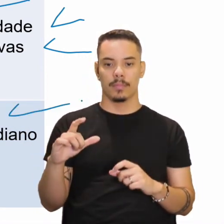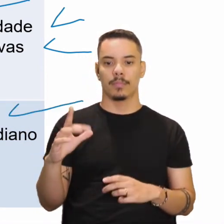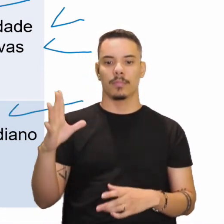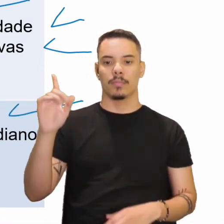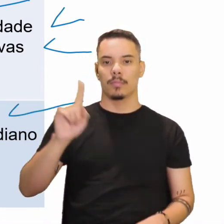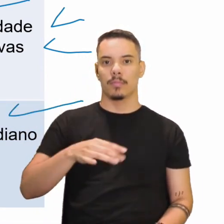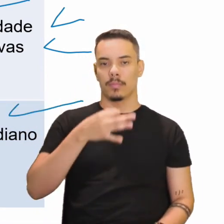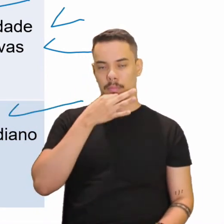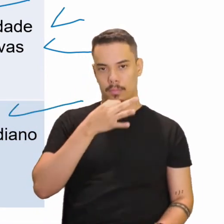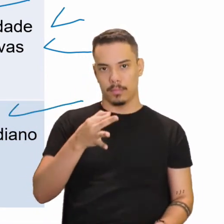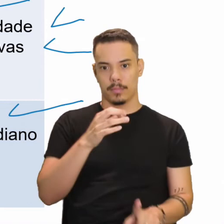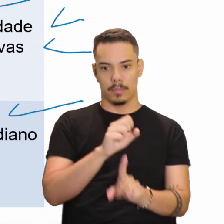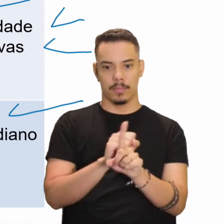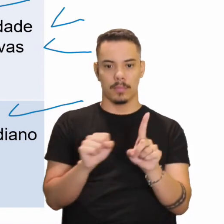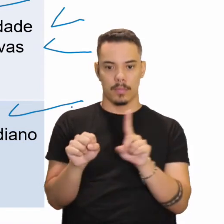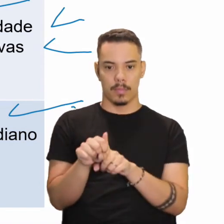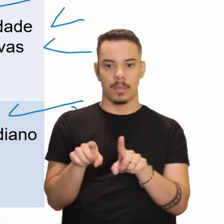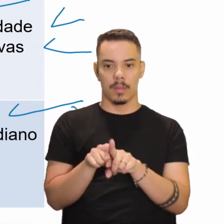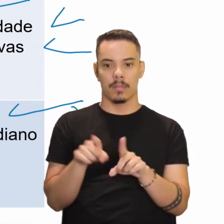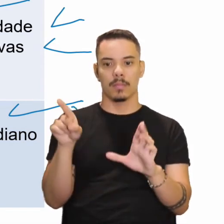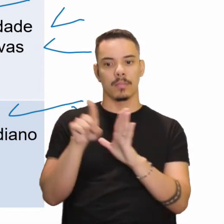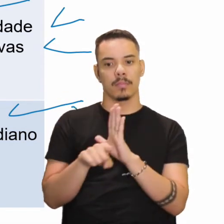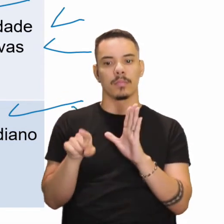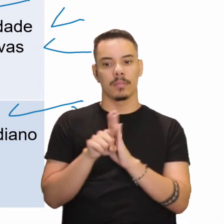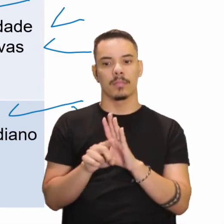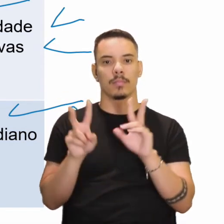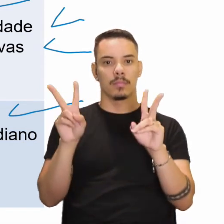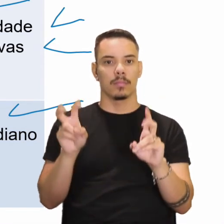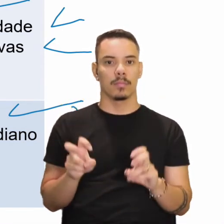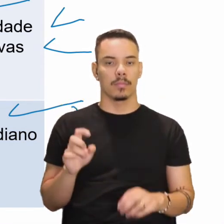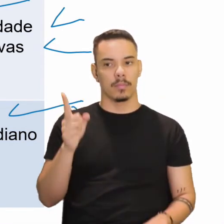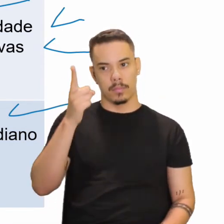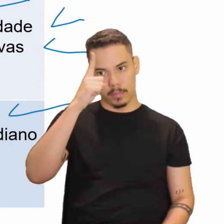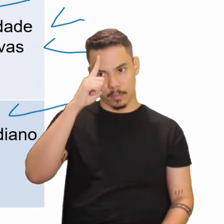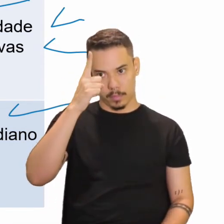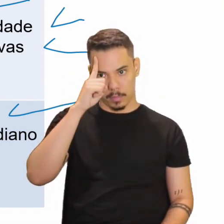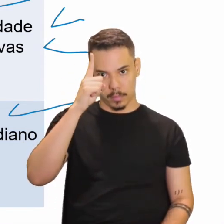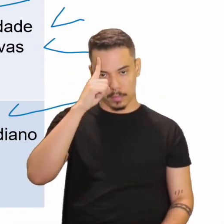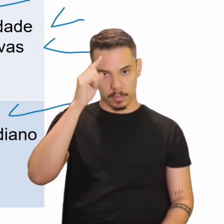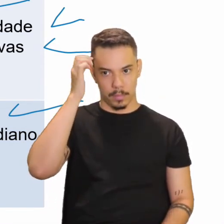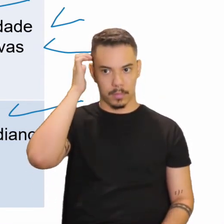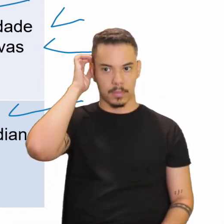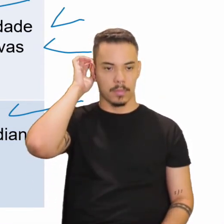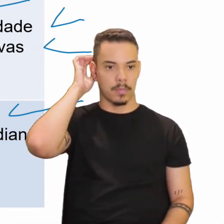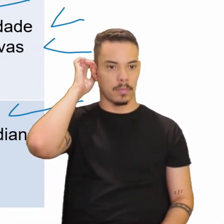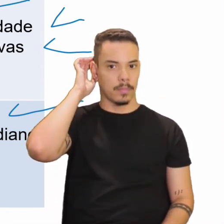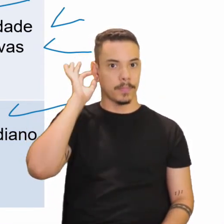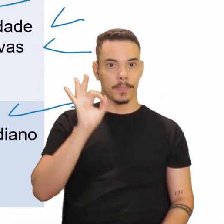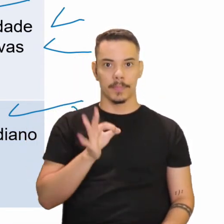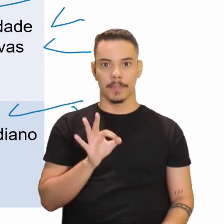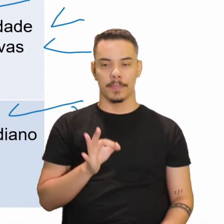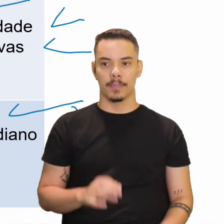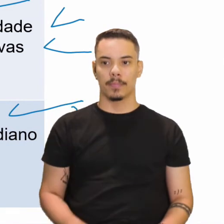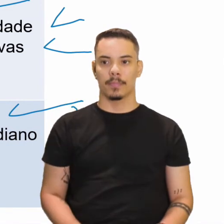criticar a sociedade e questionamento sobre o cotidiano beleza